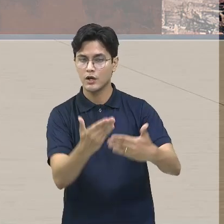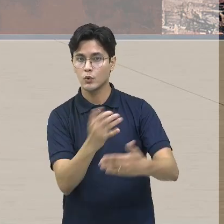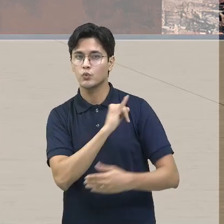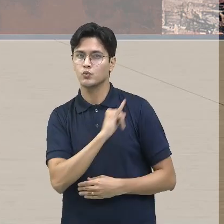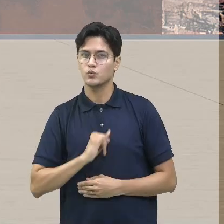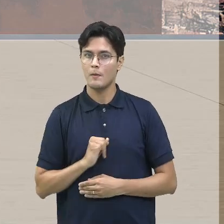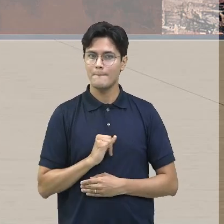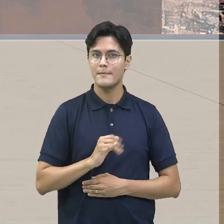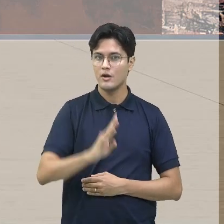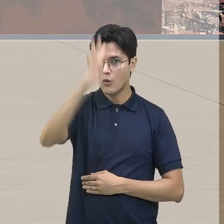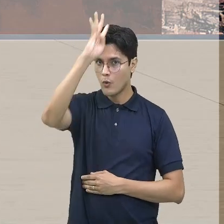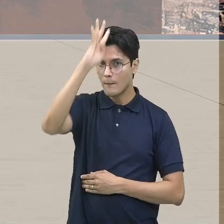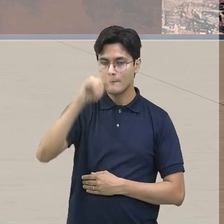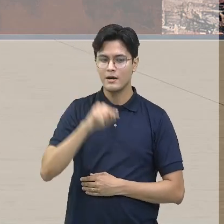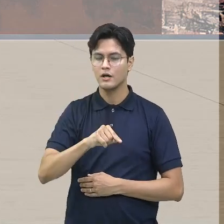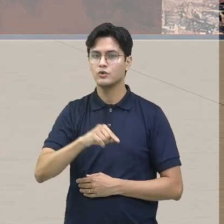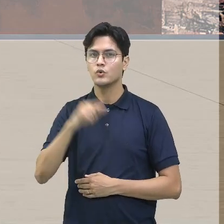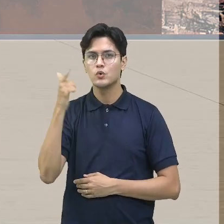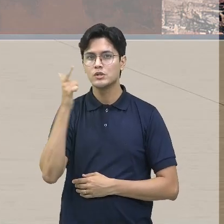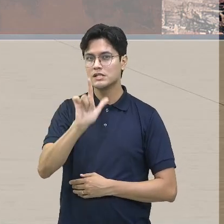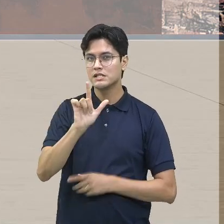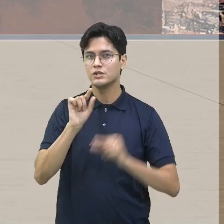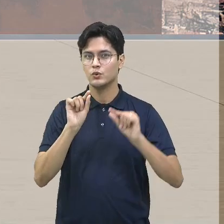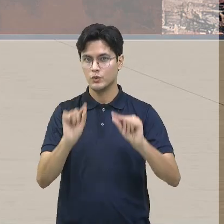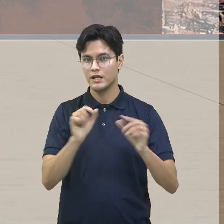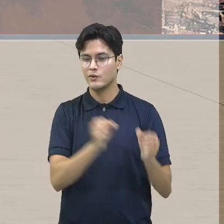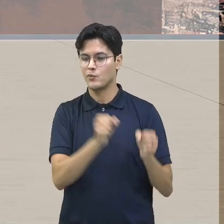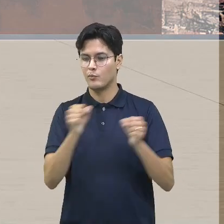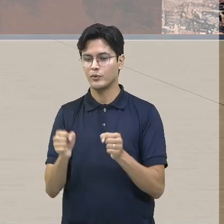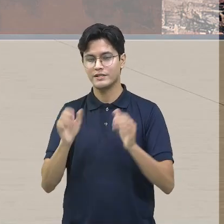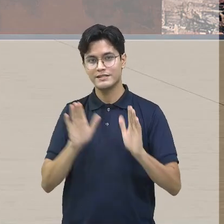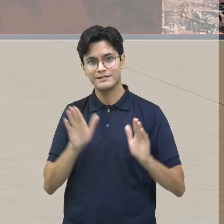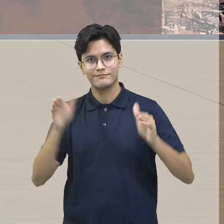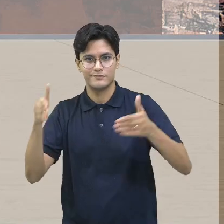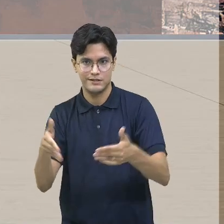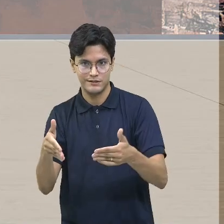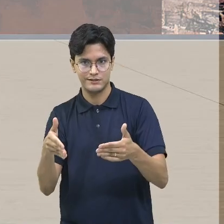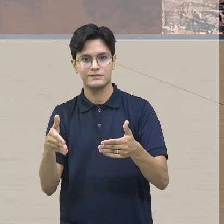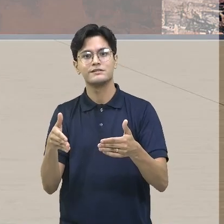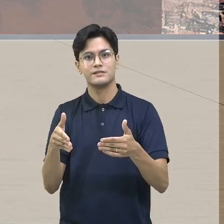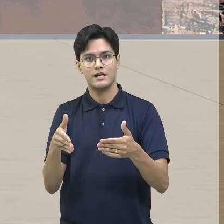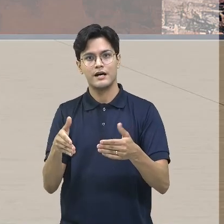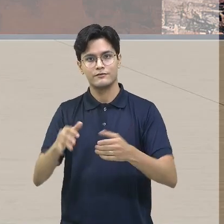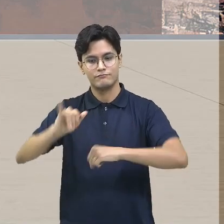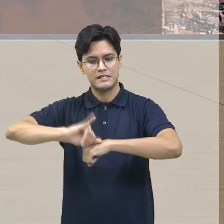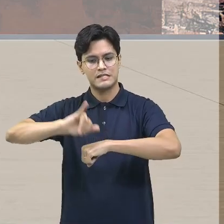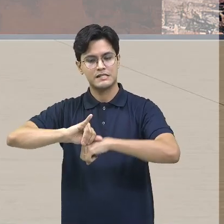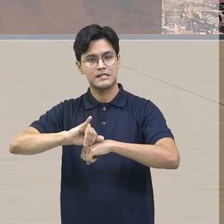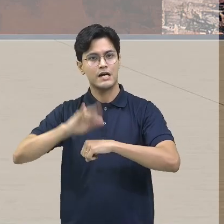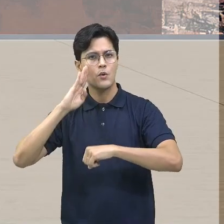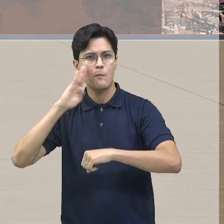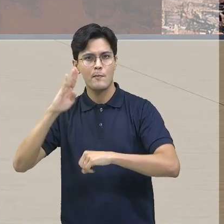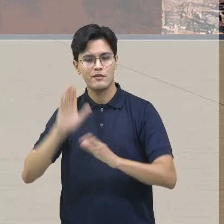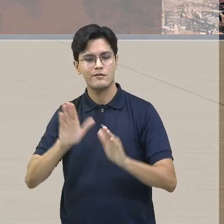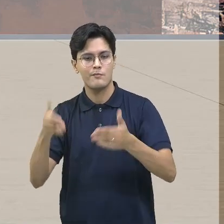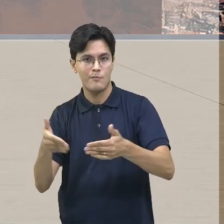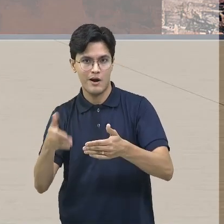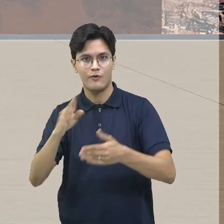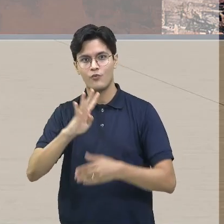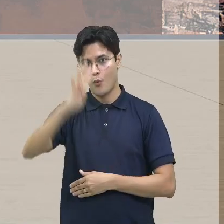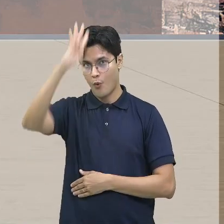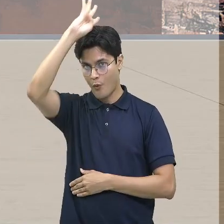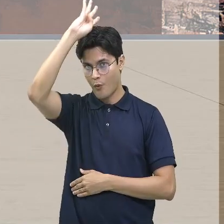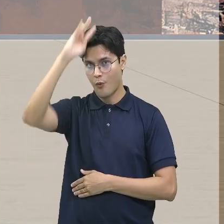conseguiu centralizar o poder na mão de uma cidade que foi Roma.